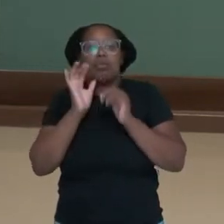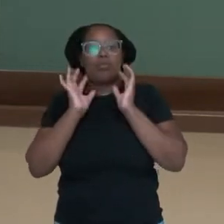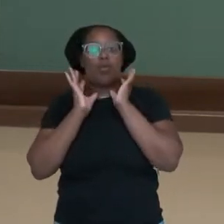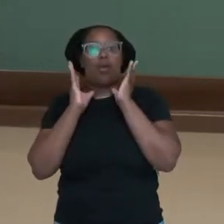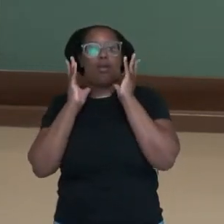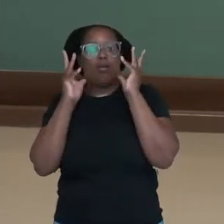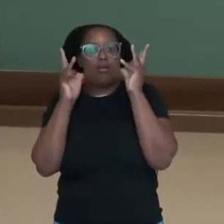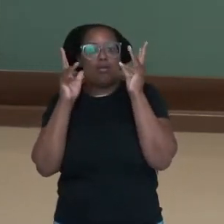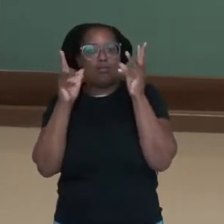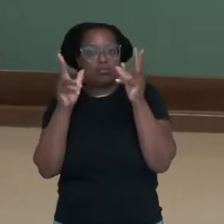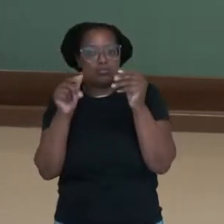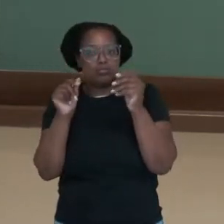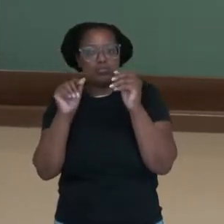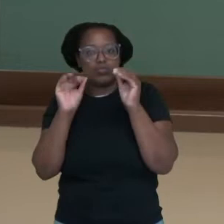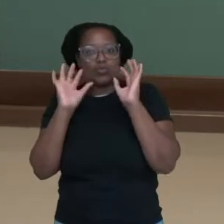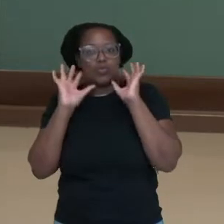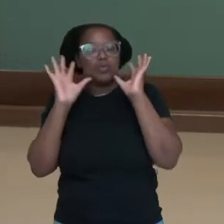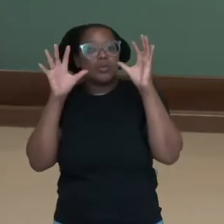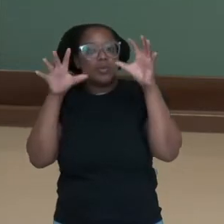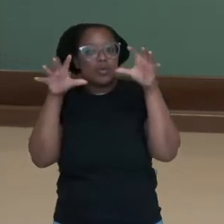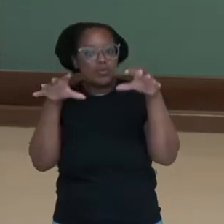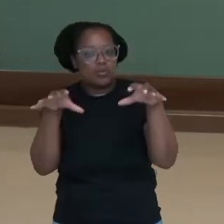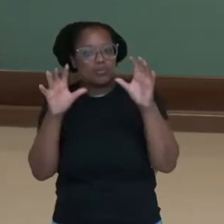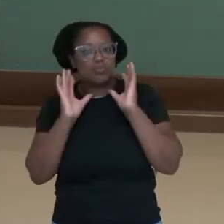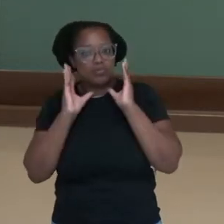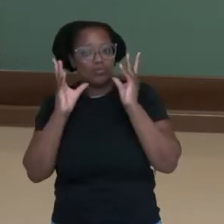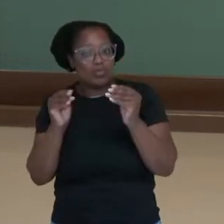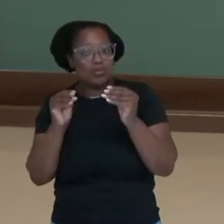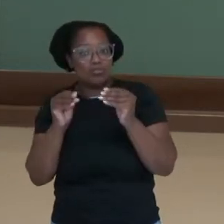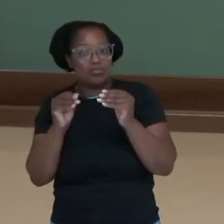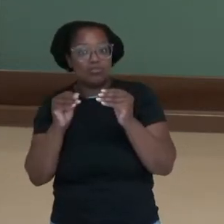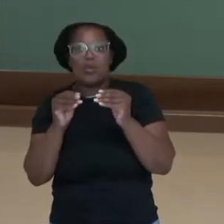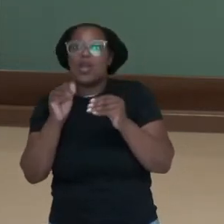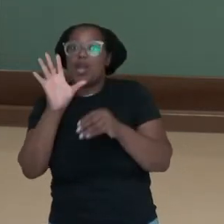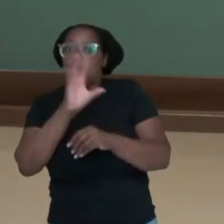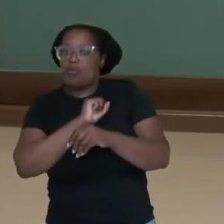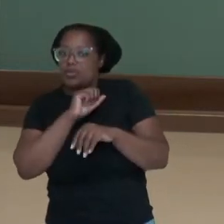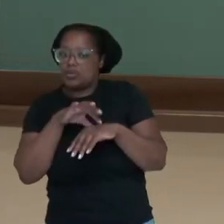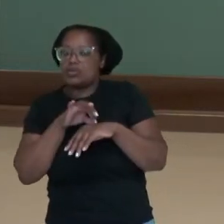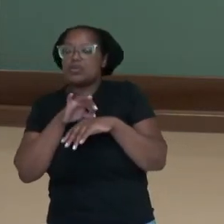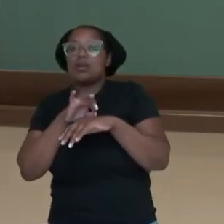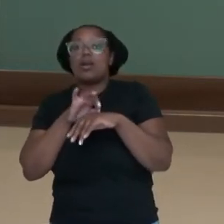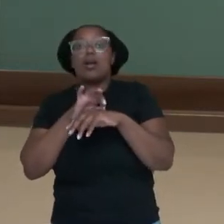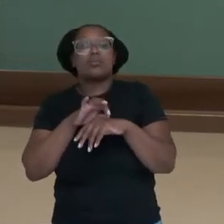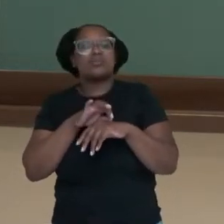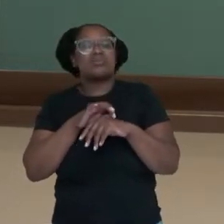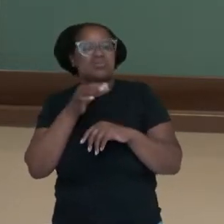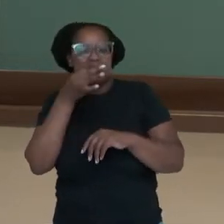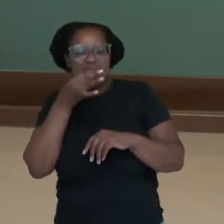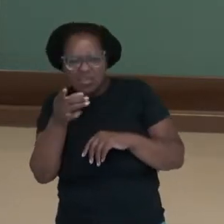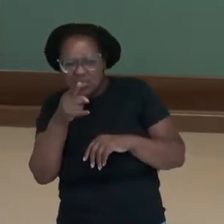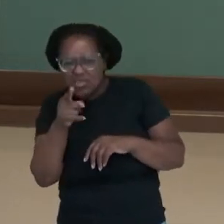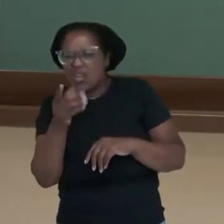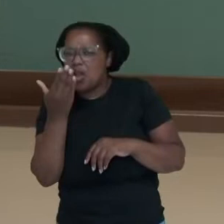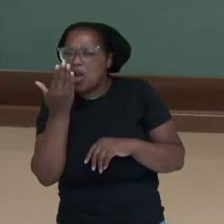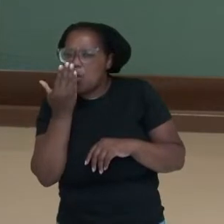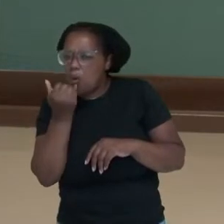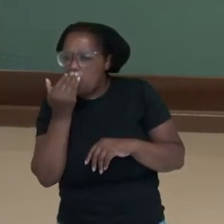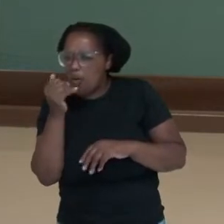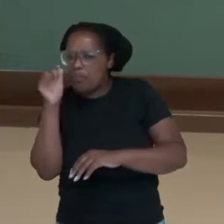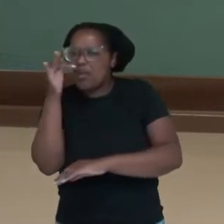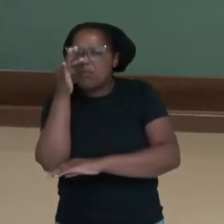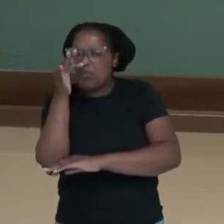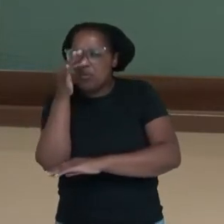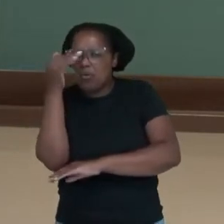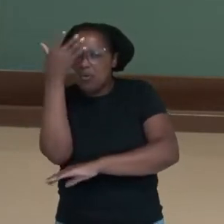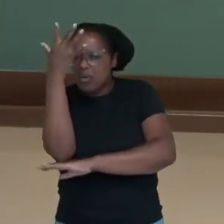leão, o rei da selva. Ele é carnívoro. Será que ele come essas plantas? Muito